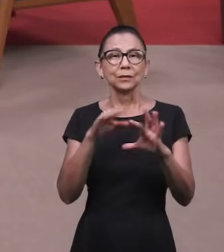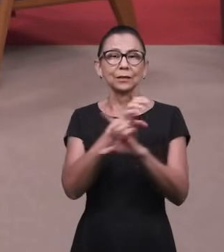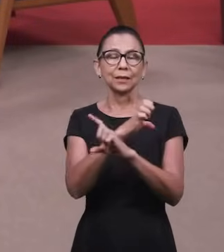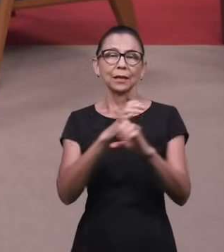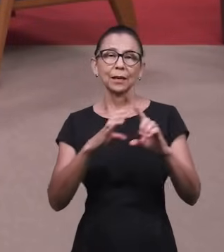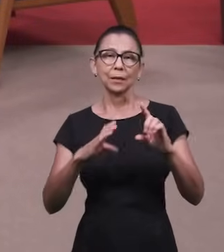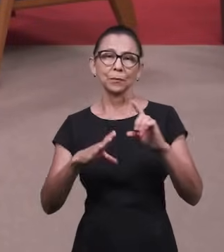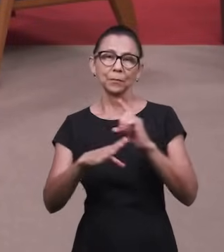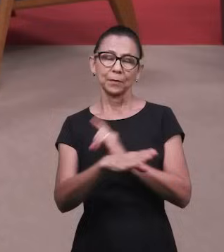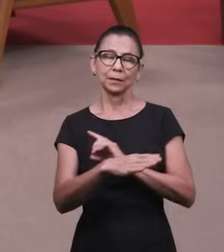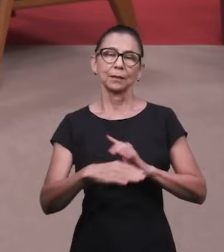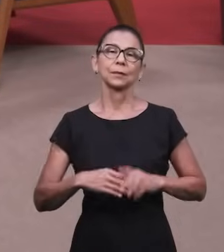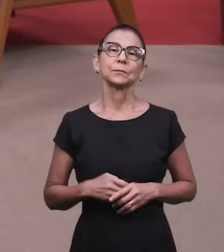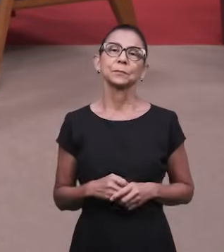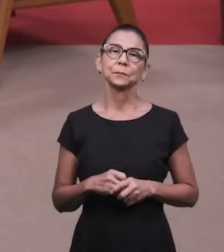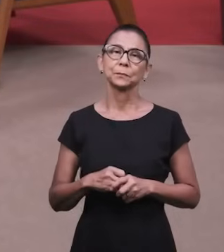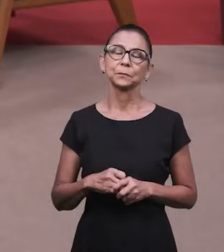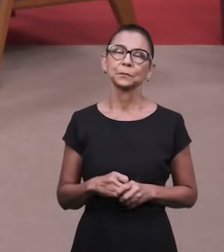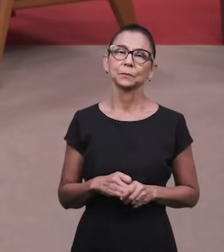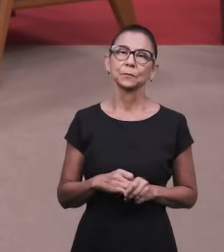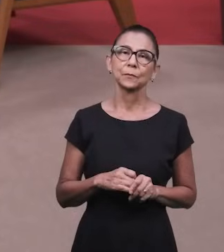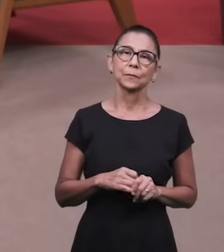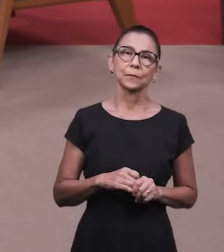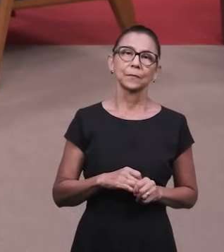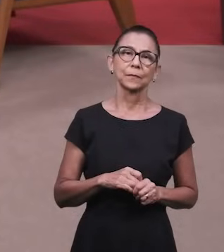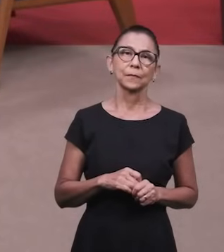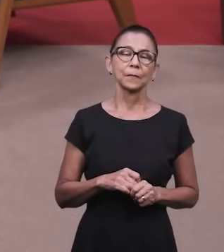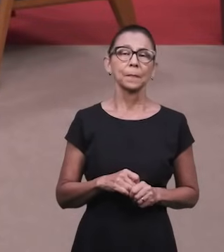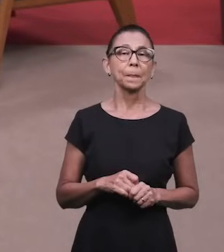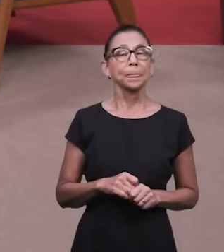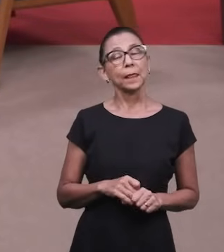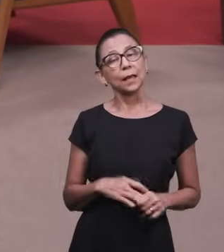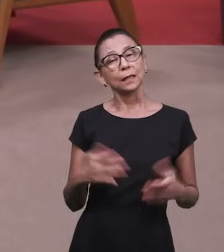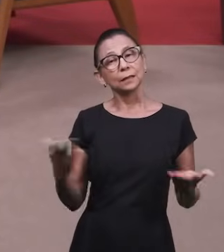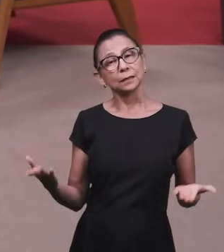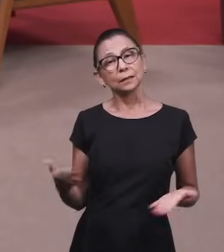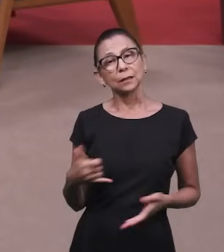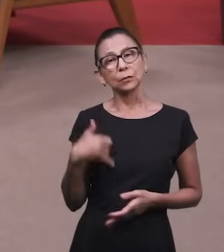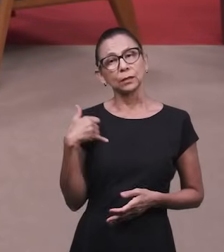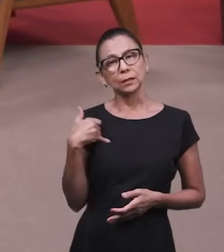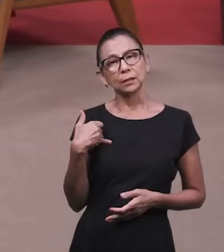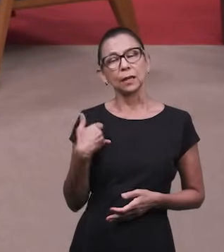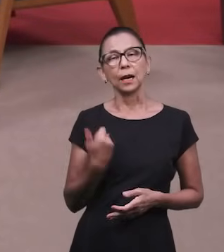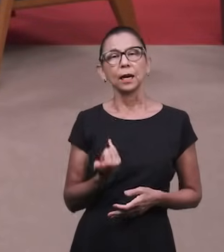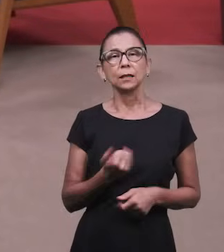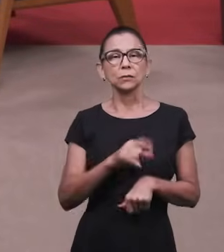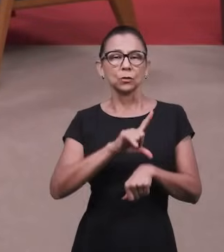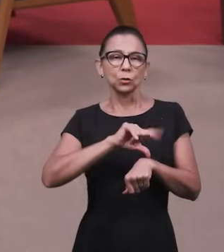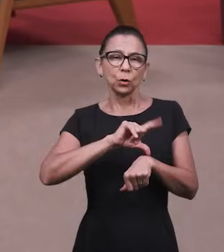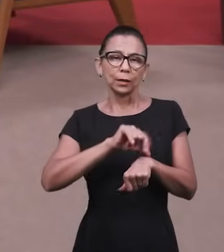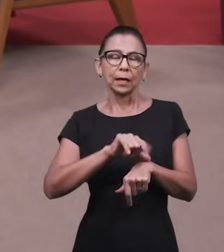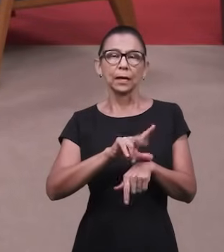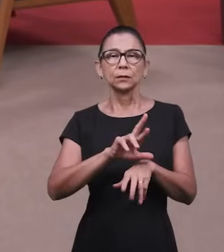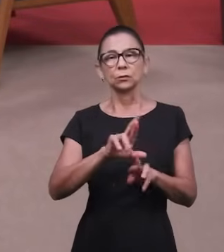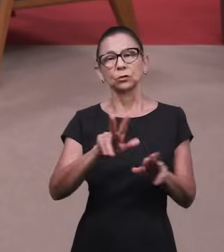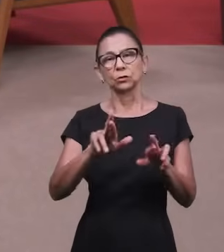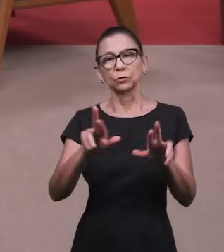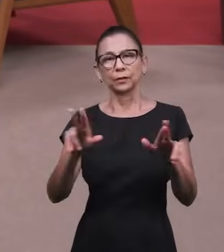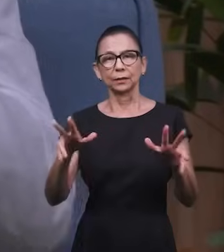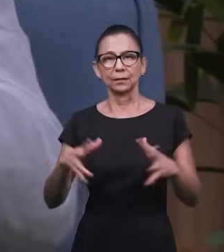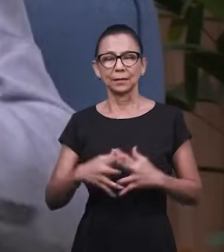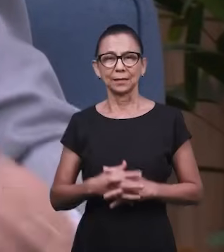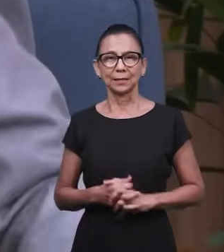programas que são direcionados aos seus diferentes públicos e em horários distintos, na